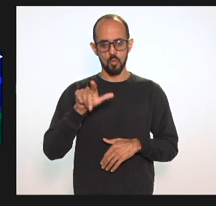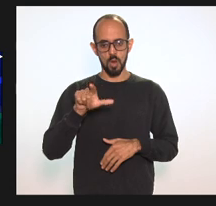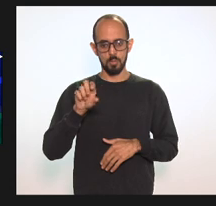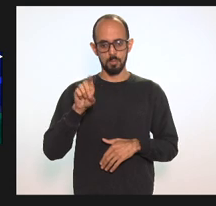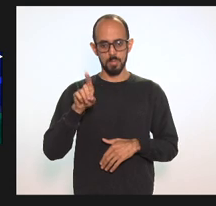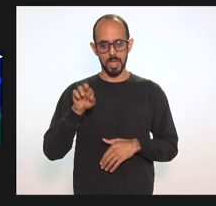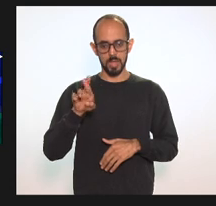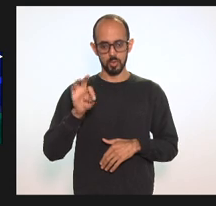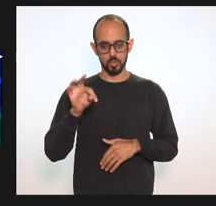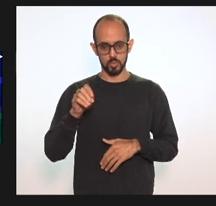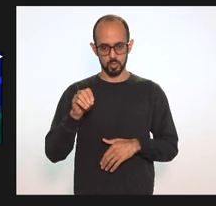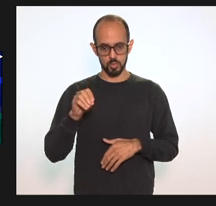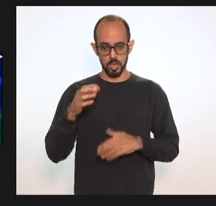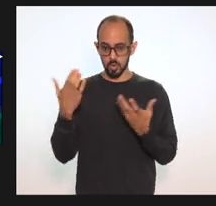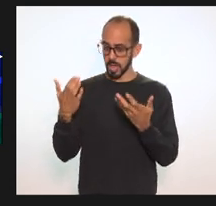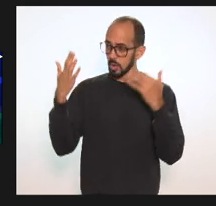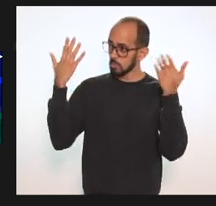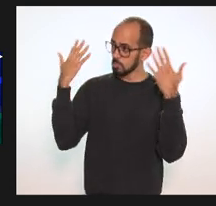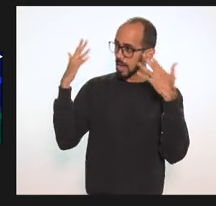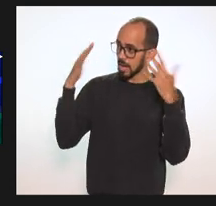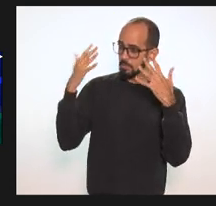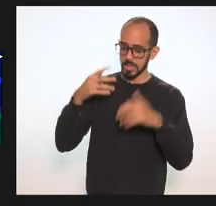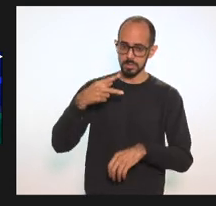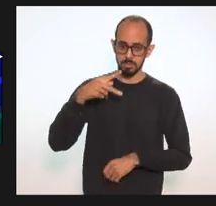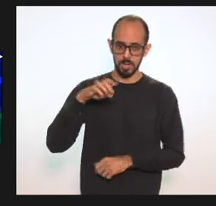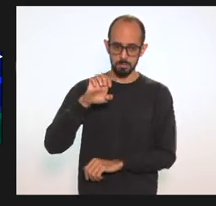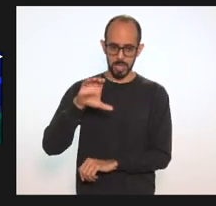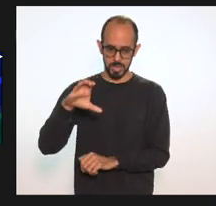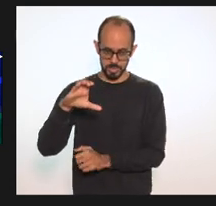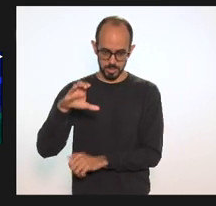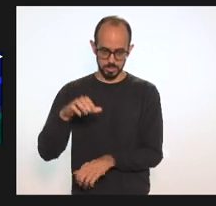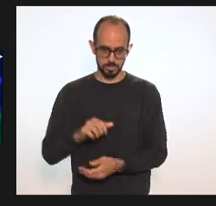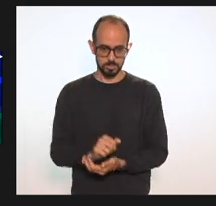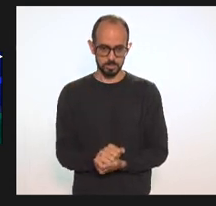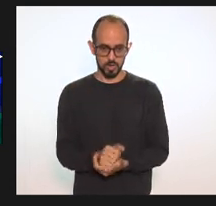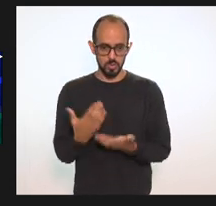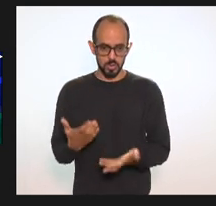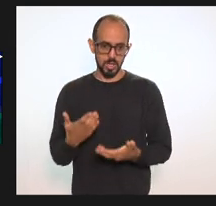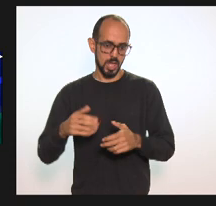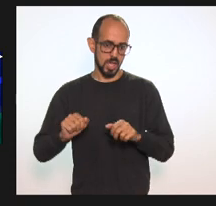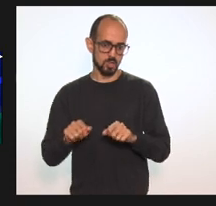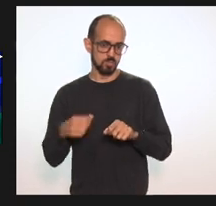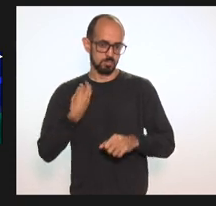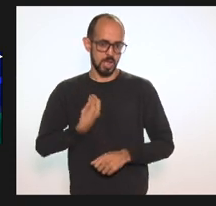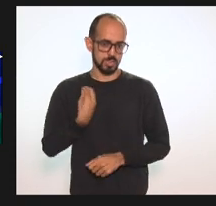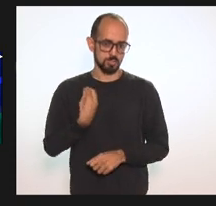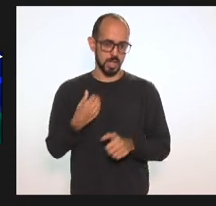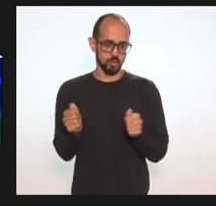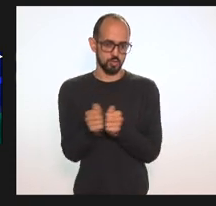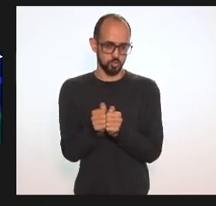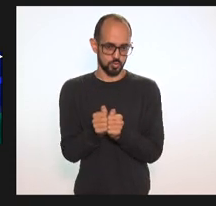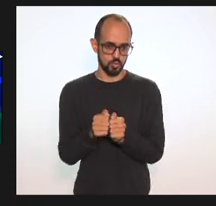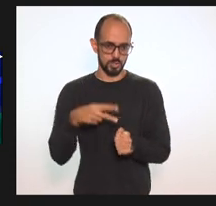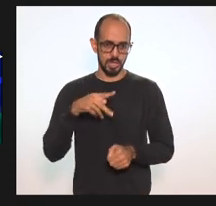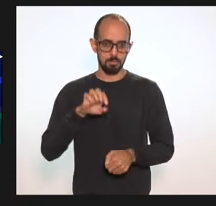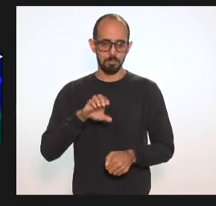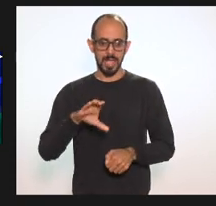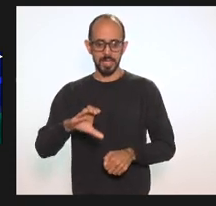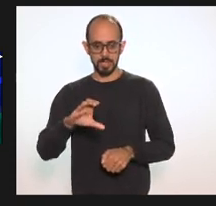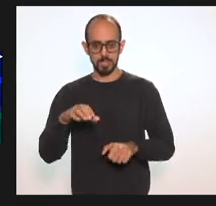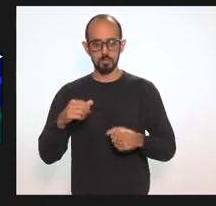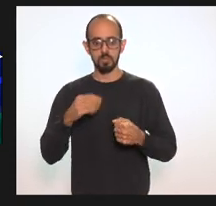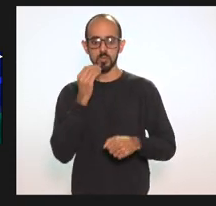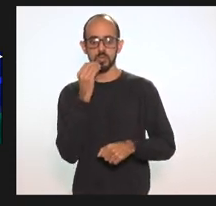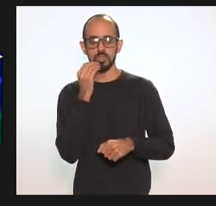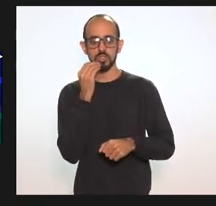Alexandre só gostaria de falar amenizá-la por essa PEC eu gostaria de fazer parte disso essa até que poderia ganhar